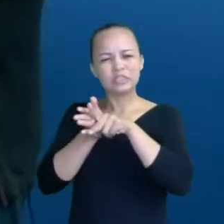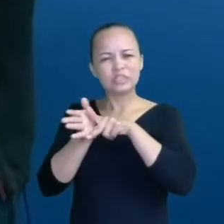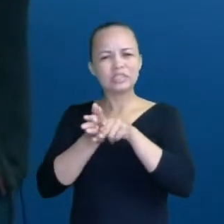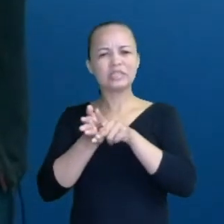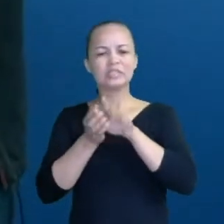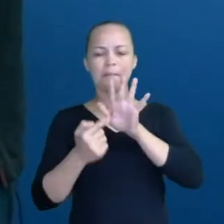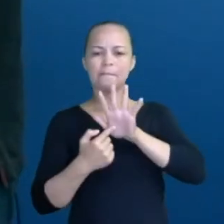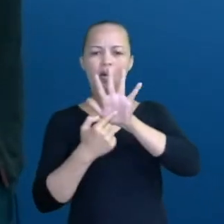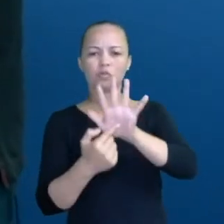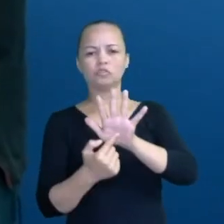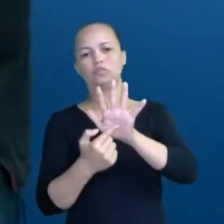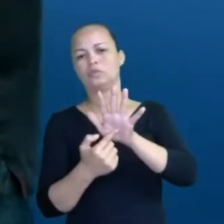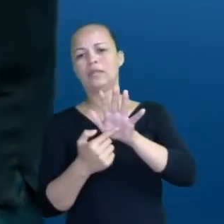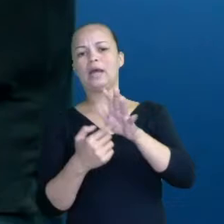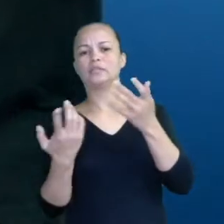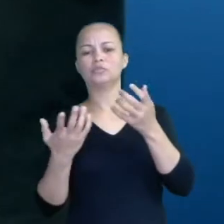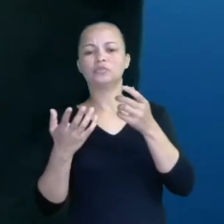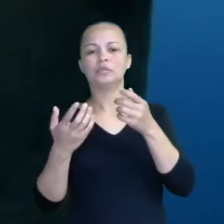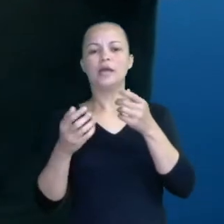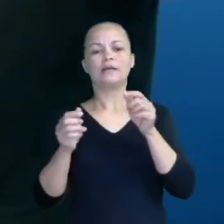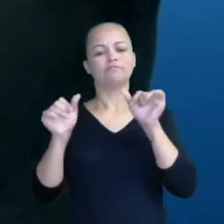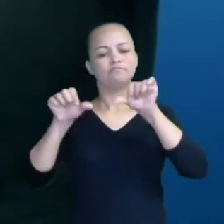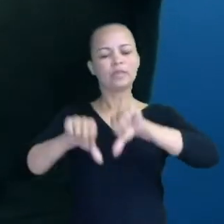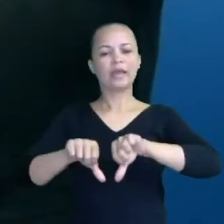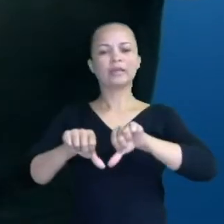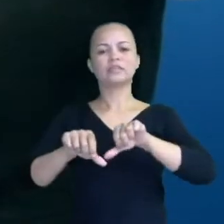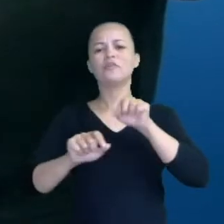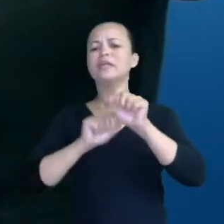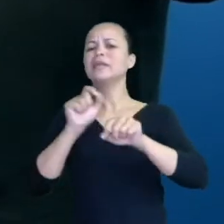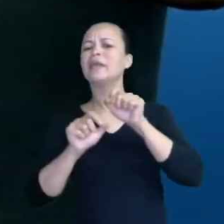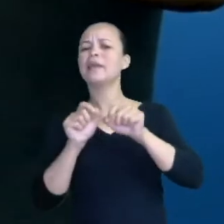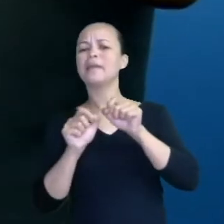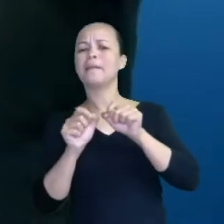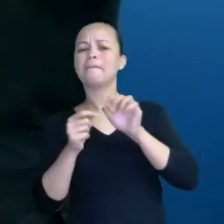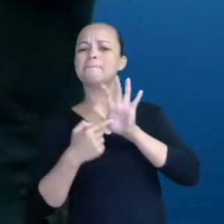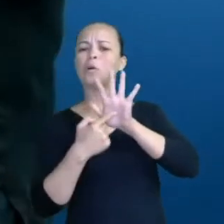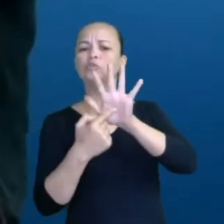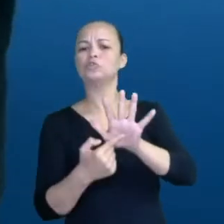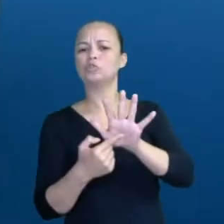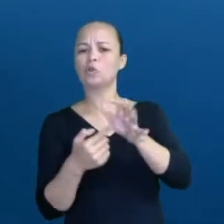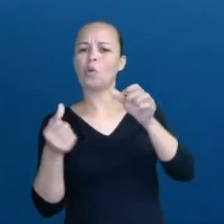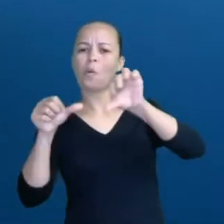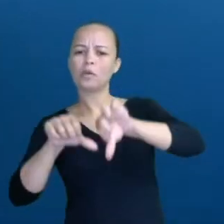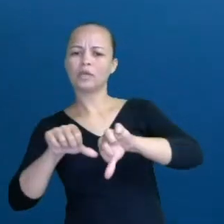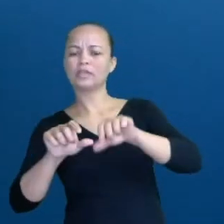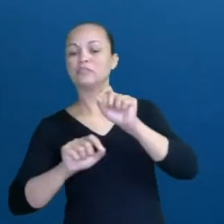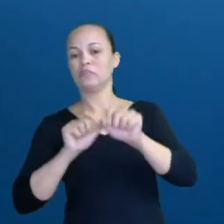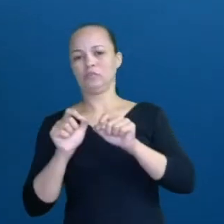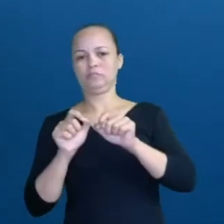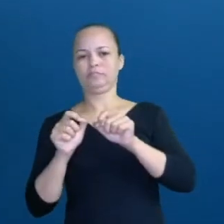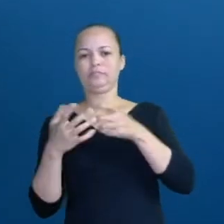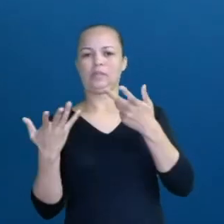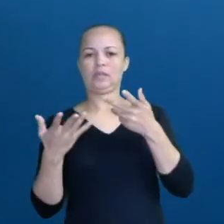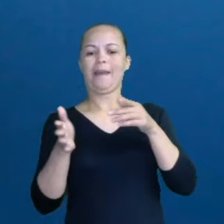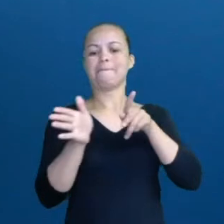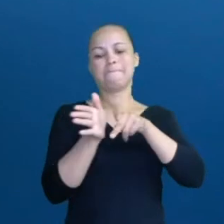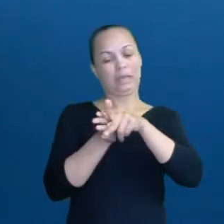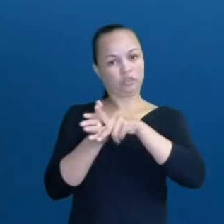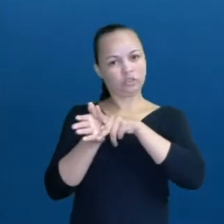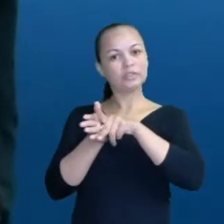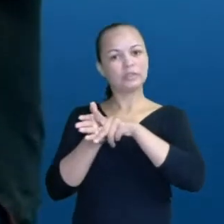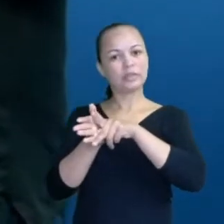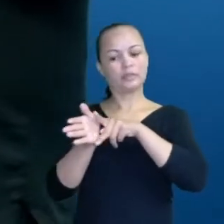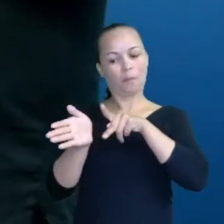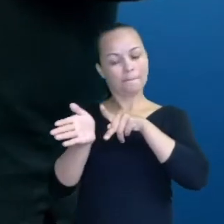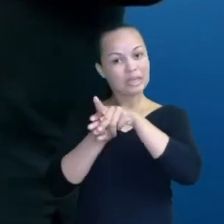dados negativos. Ou seja, quem mostrou? Quem mostrou dados negativos? Logo vem a resposta, a pesquisa.